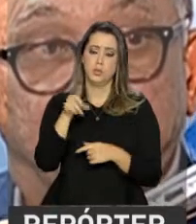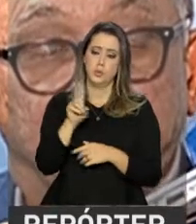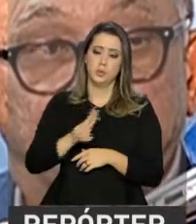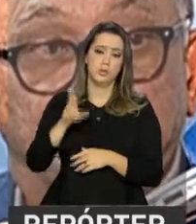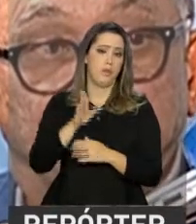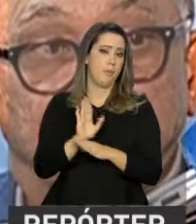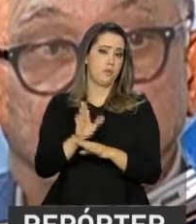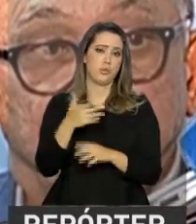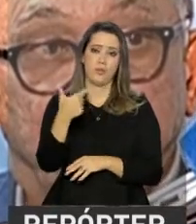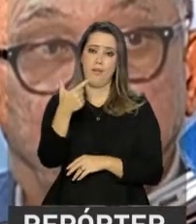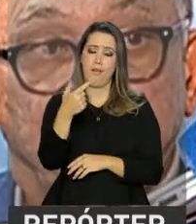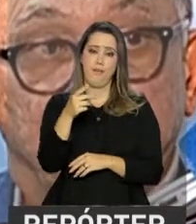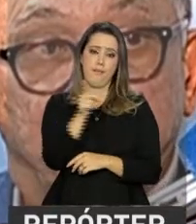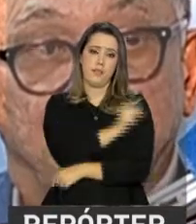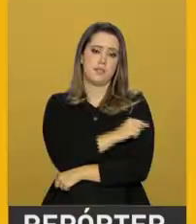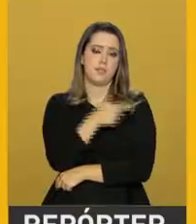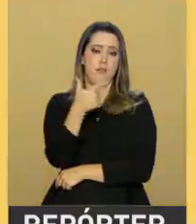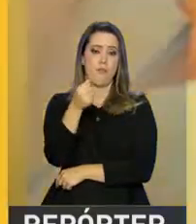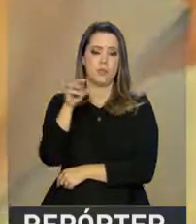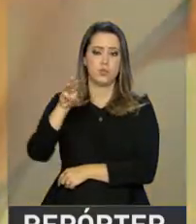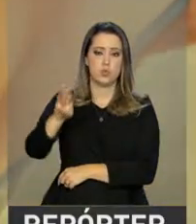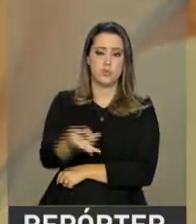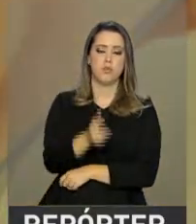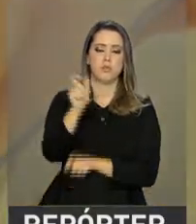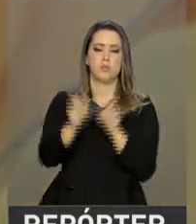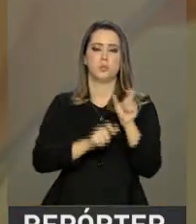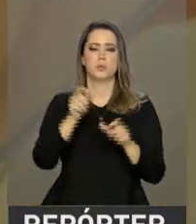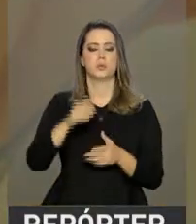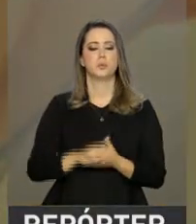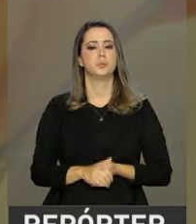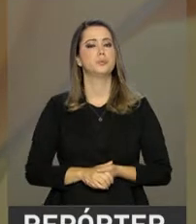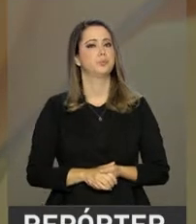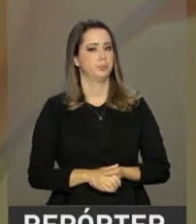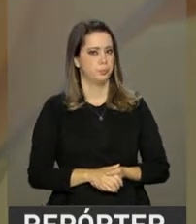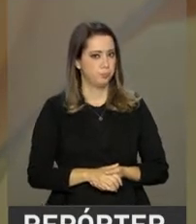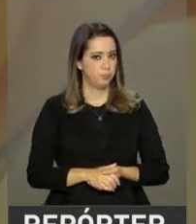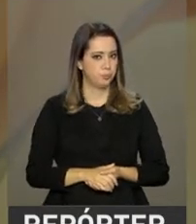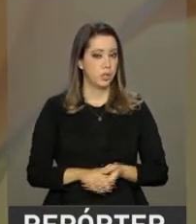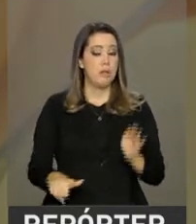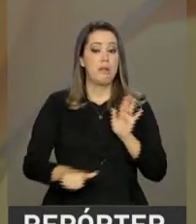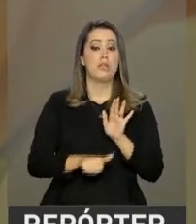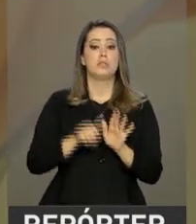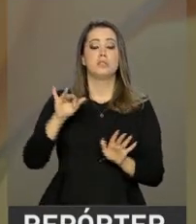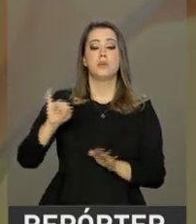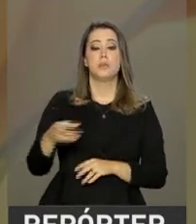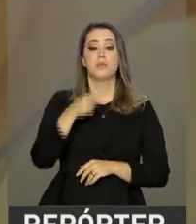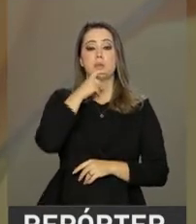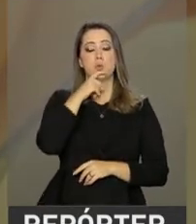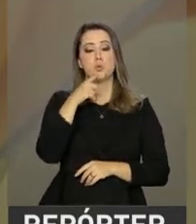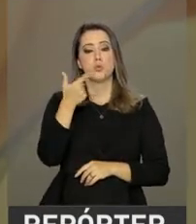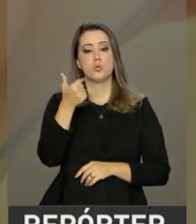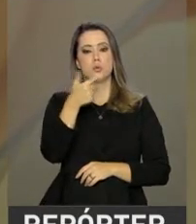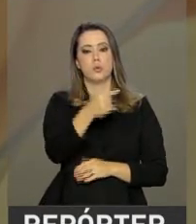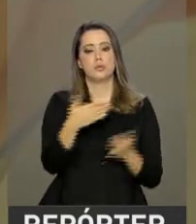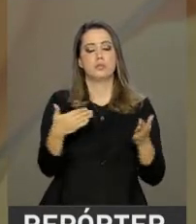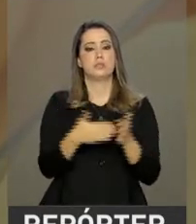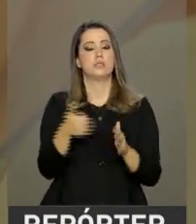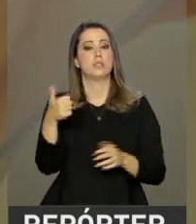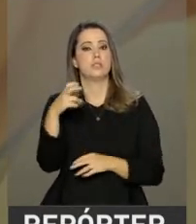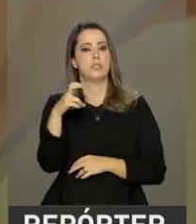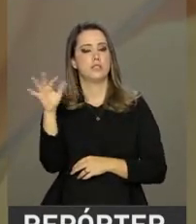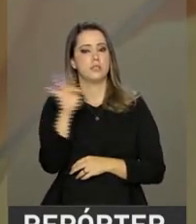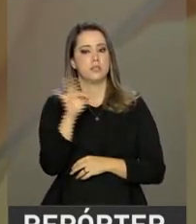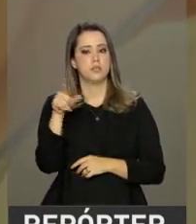20 milhões de pessoas nessa campanha. De 1º de julho de 2017 a 15 de fevereiro deste ano, foram